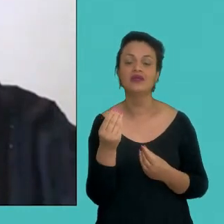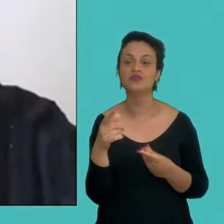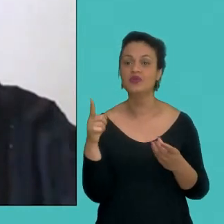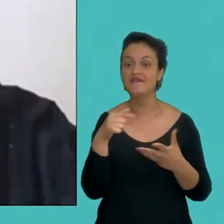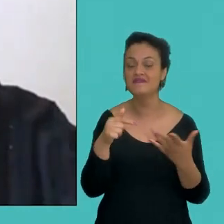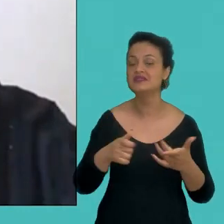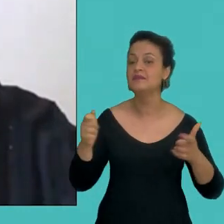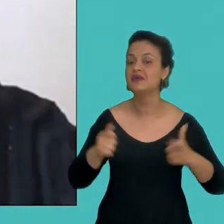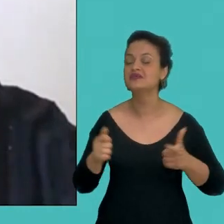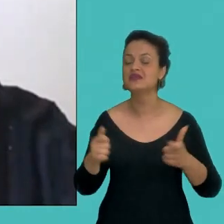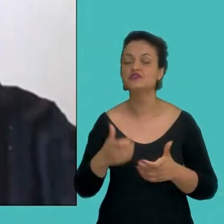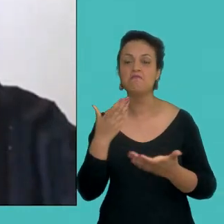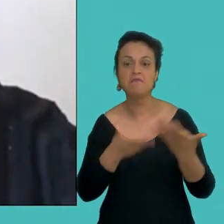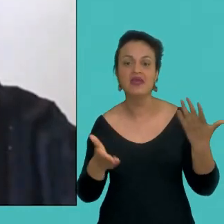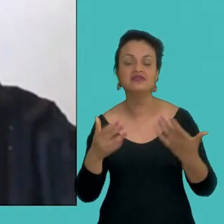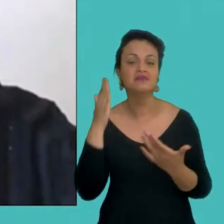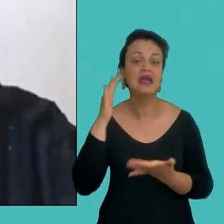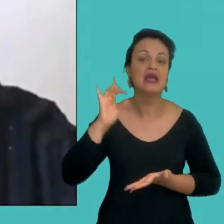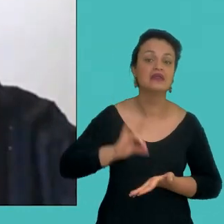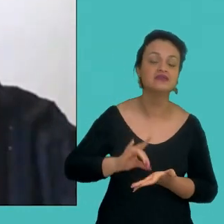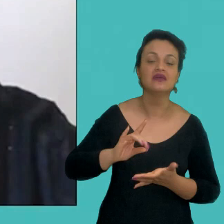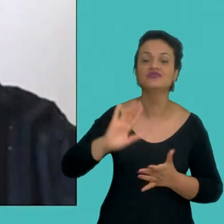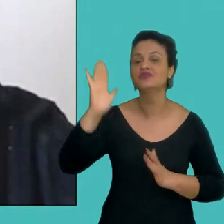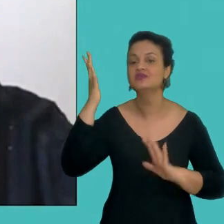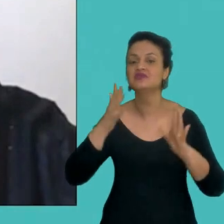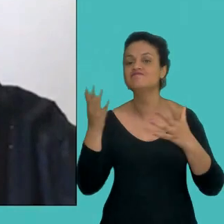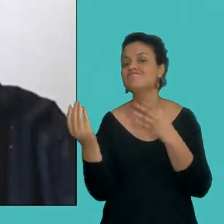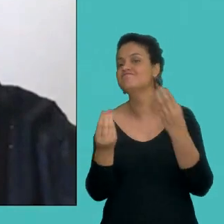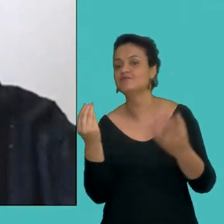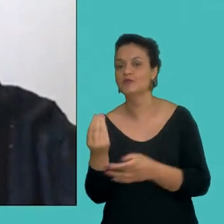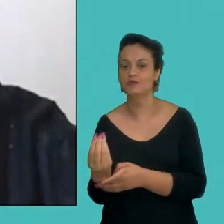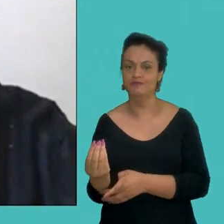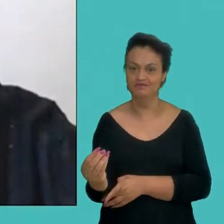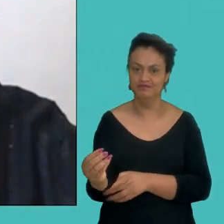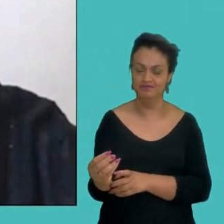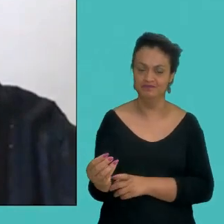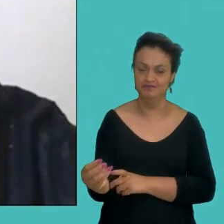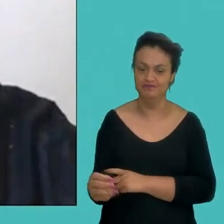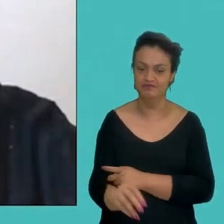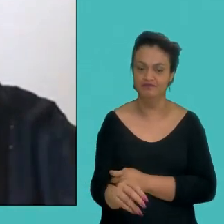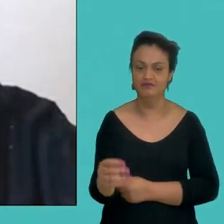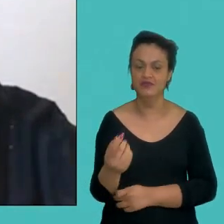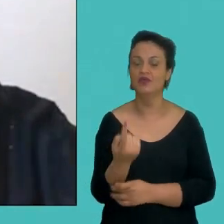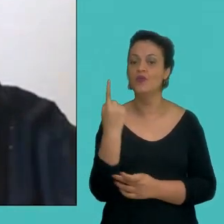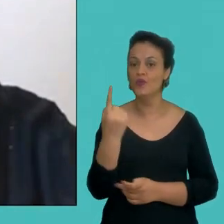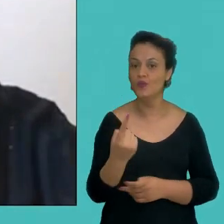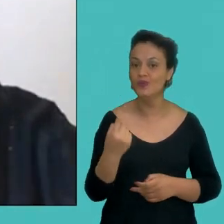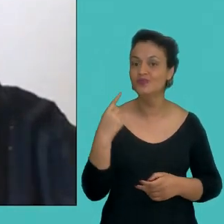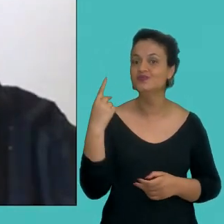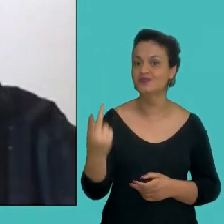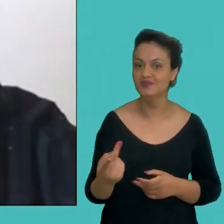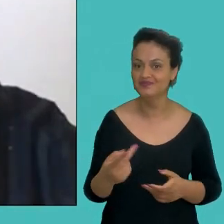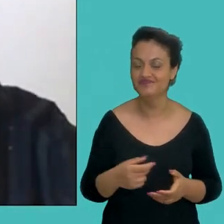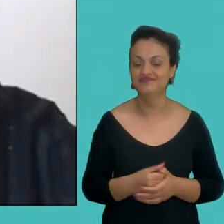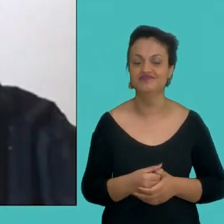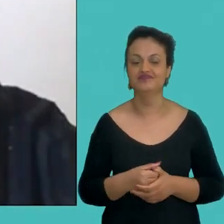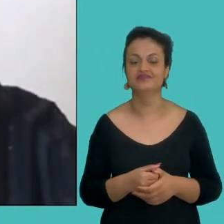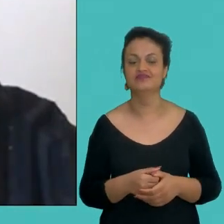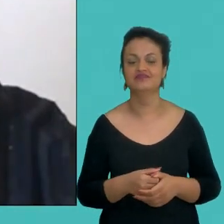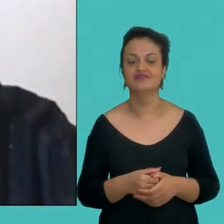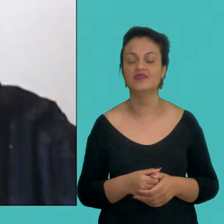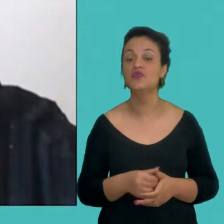dá na perda de capacidade de percepção da realidade por parte dos grandes conglomerados de mídia. 1.